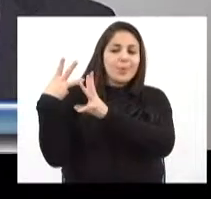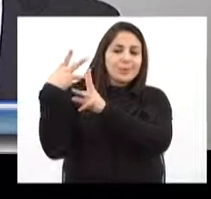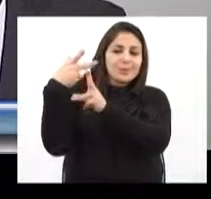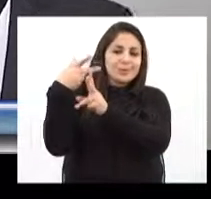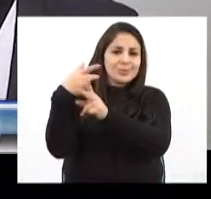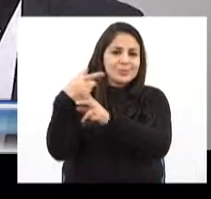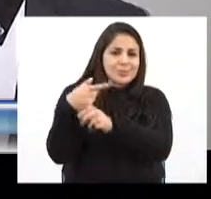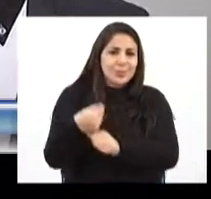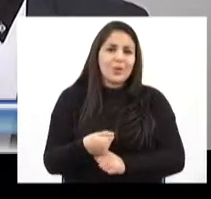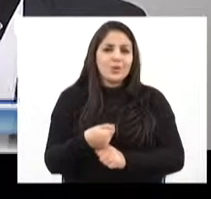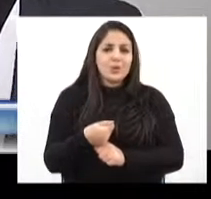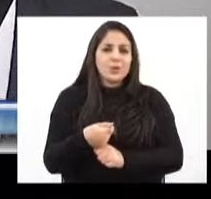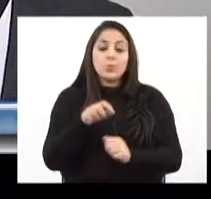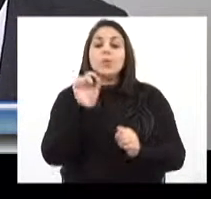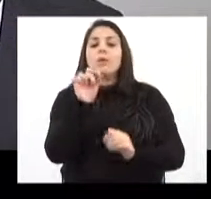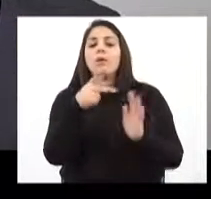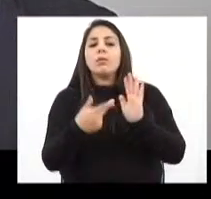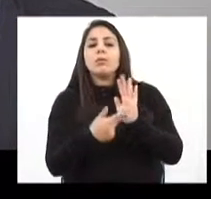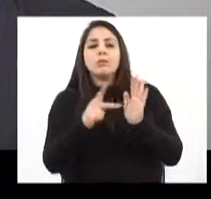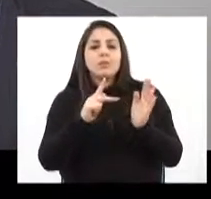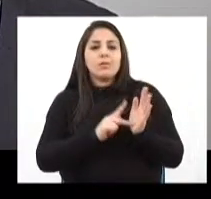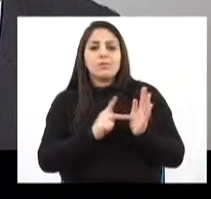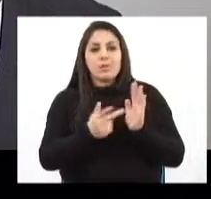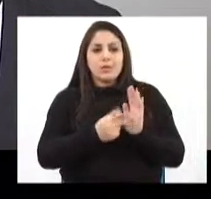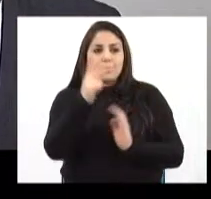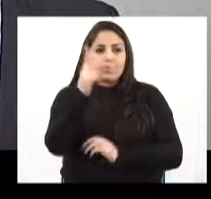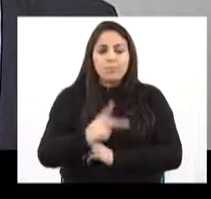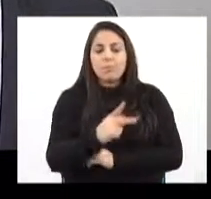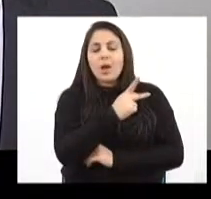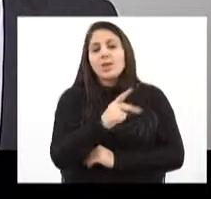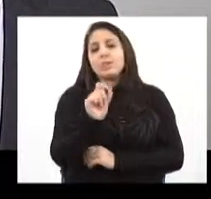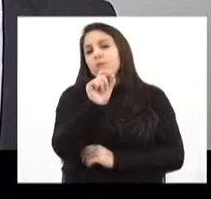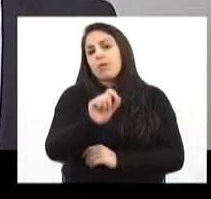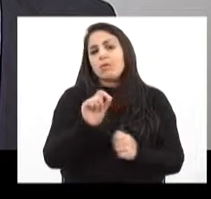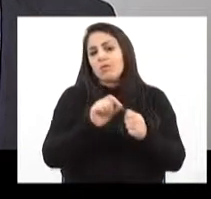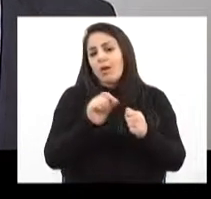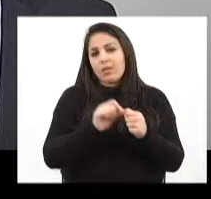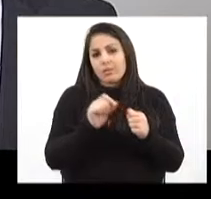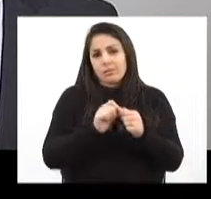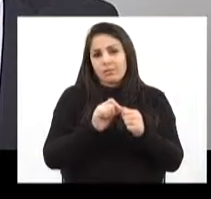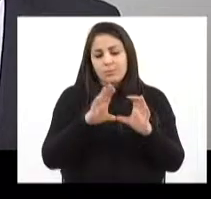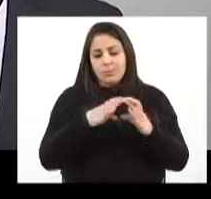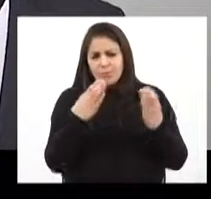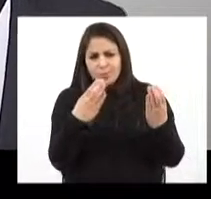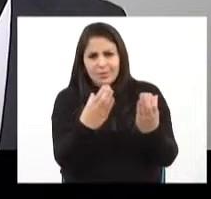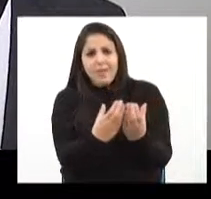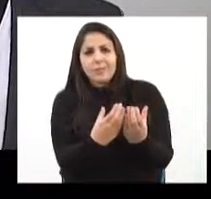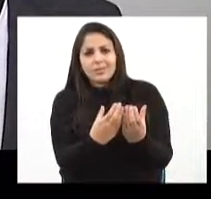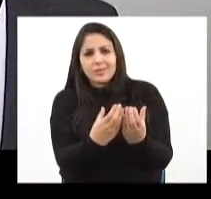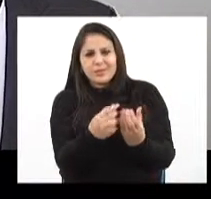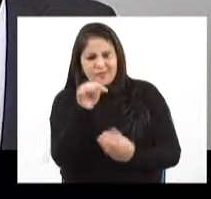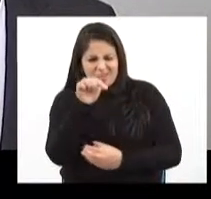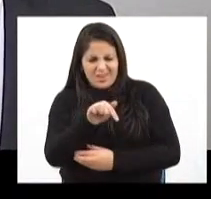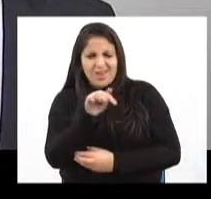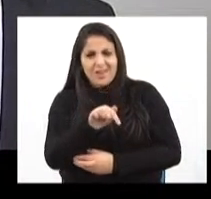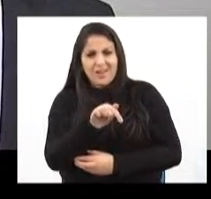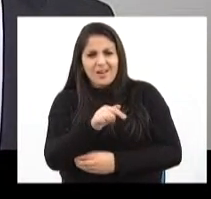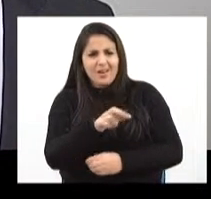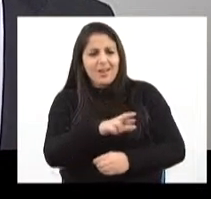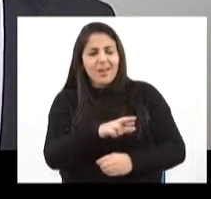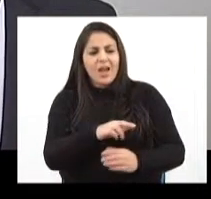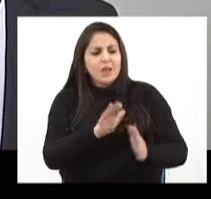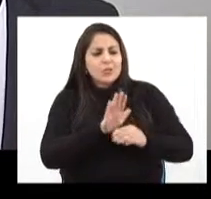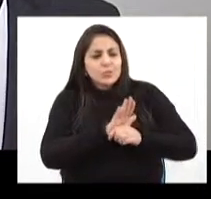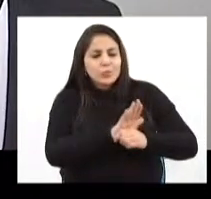que significa um padre que faz pela comunidade. Um padre que defendeu tantas famílias, um padre